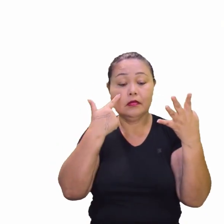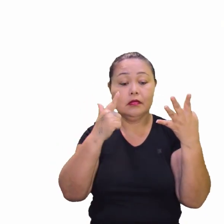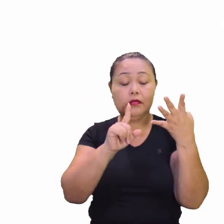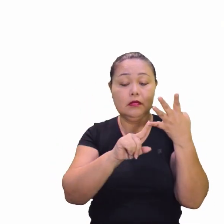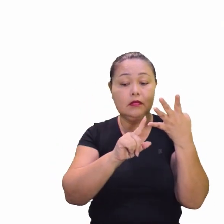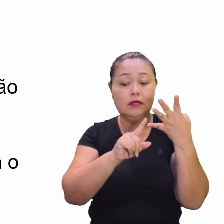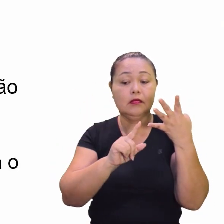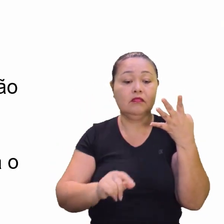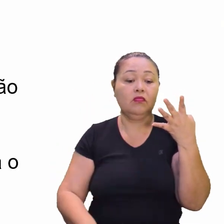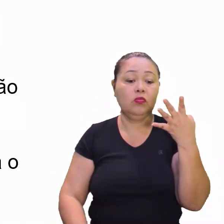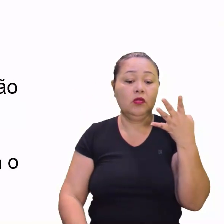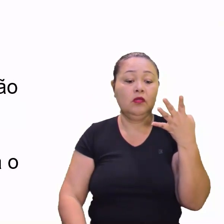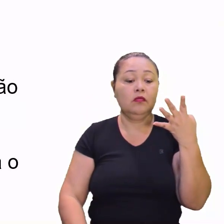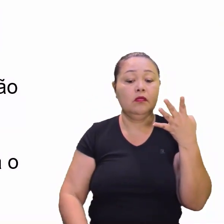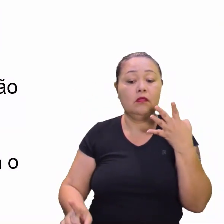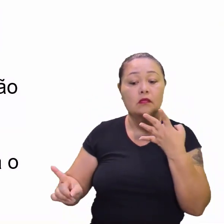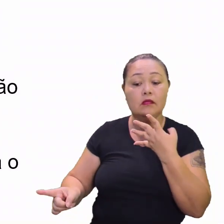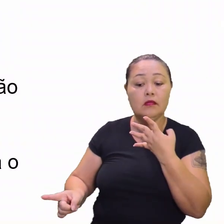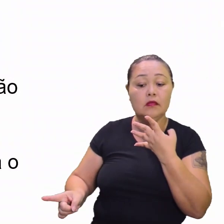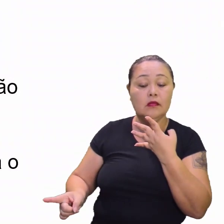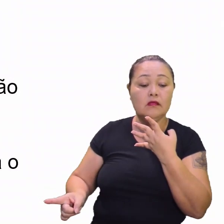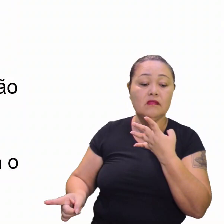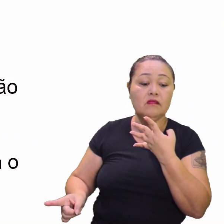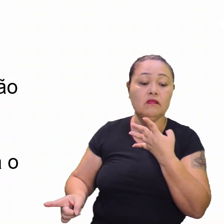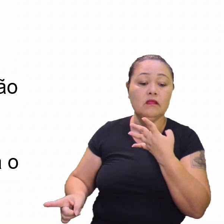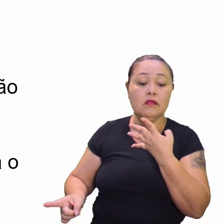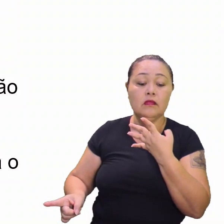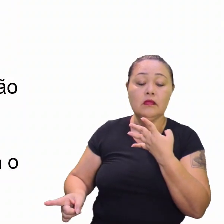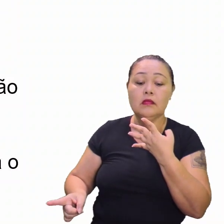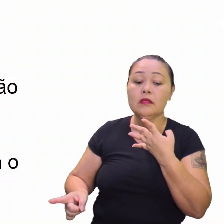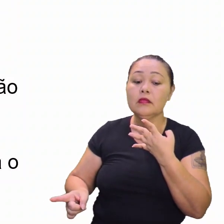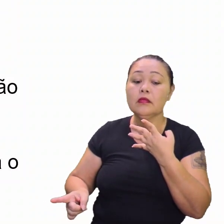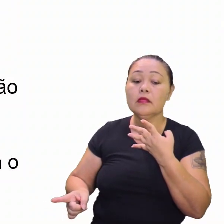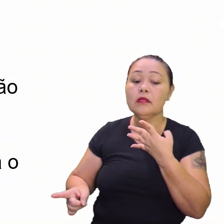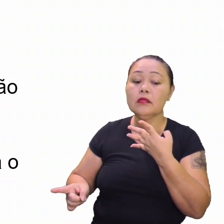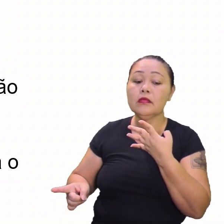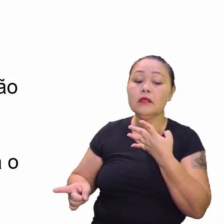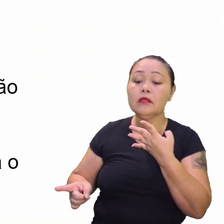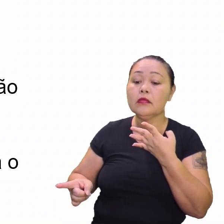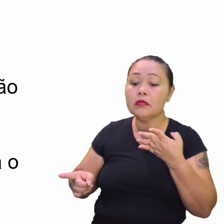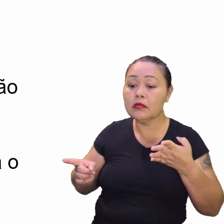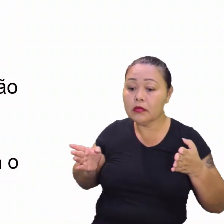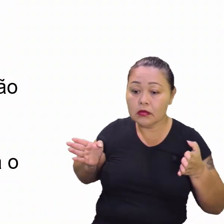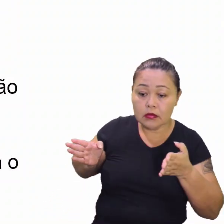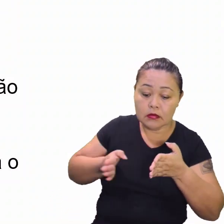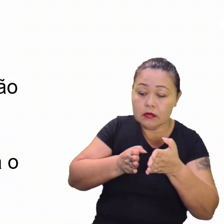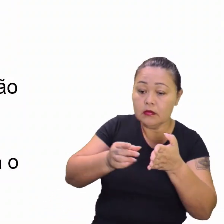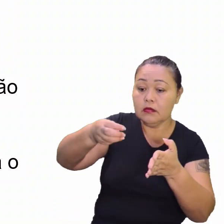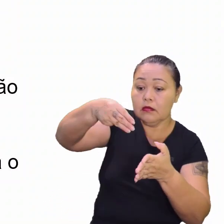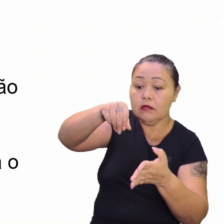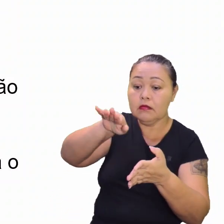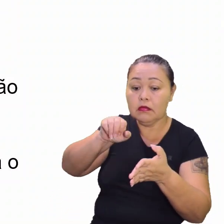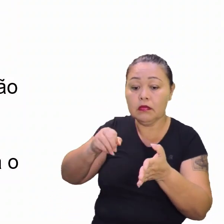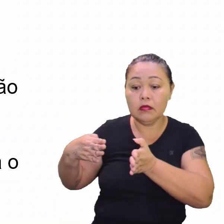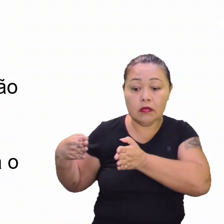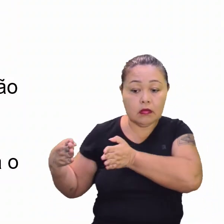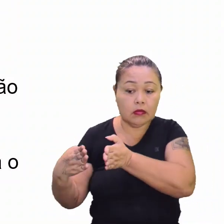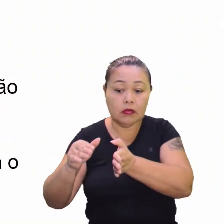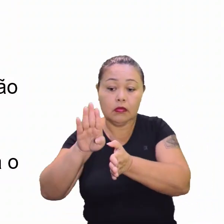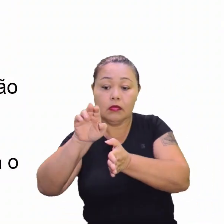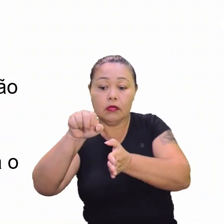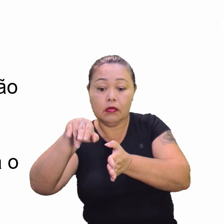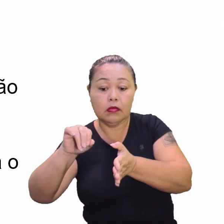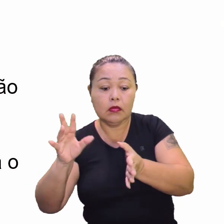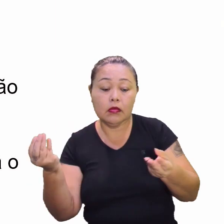foi um pouquinho mais, né? Pediu um pouquinho mais de informação. O encontro do rio Mamoré com o